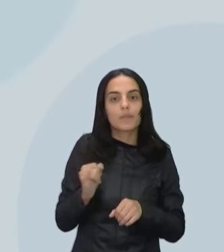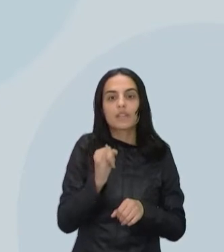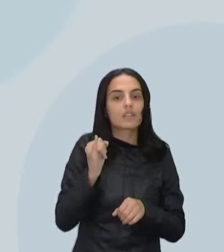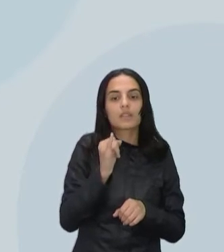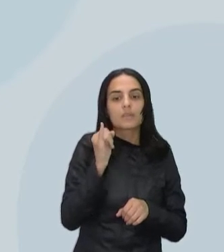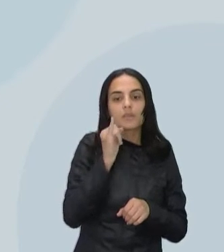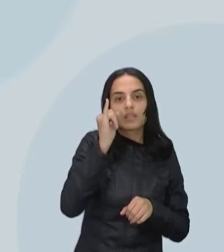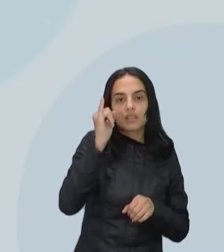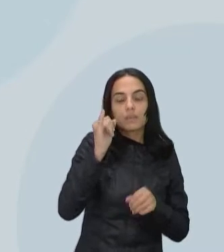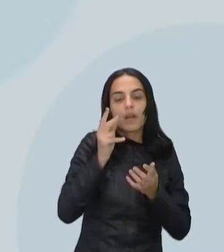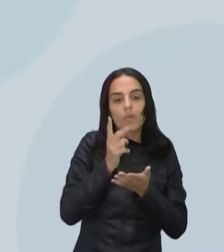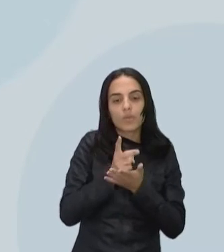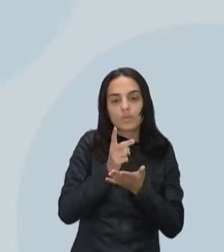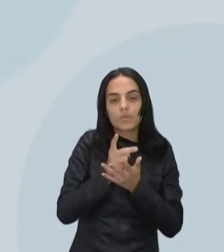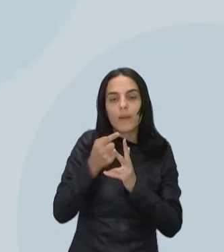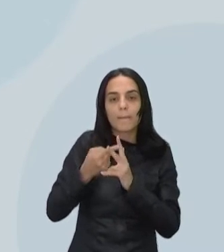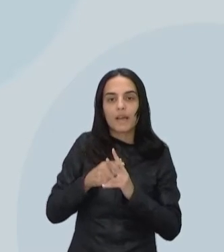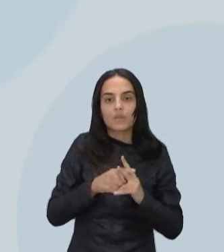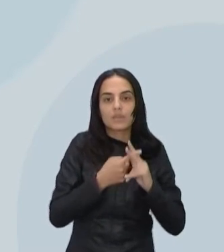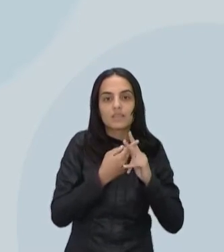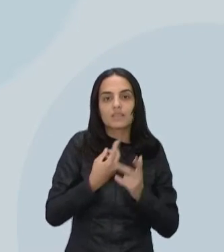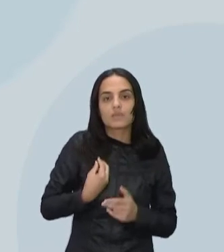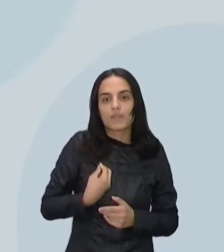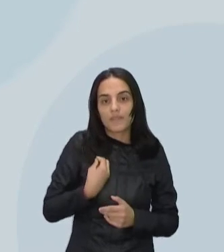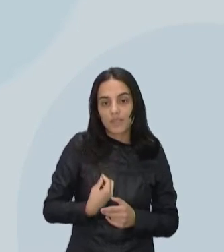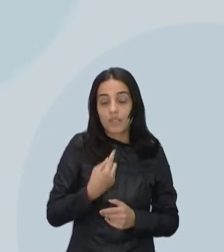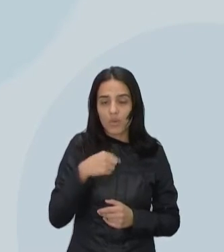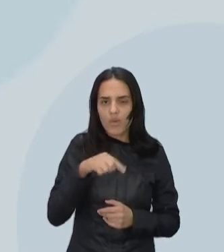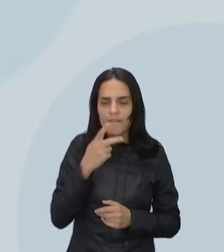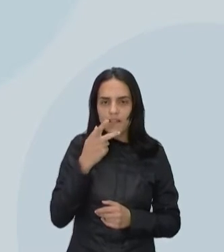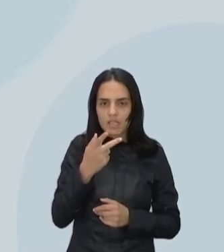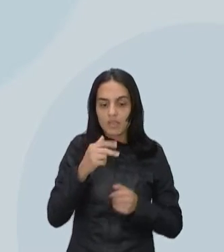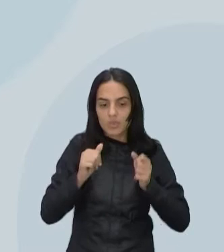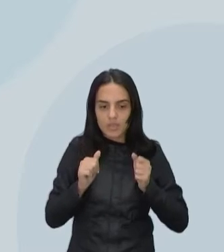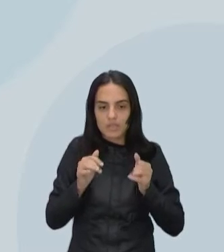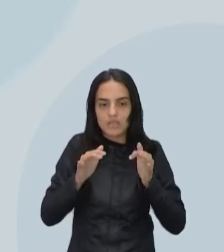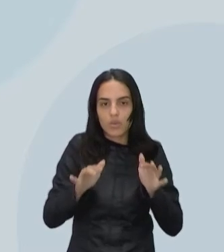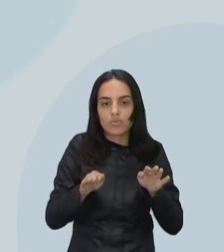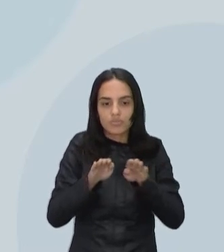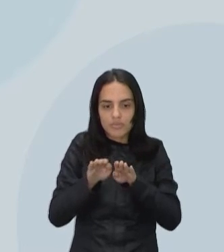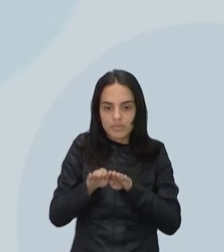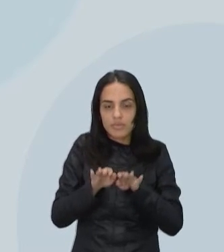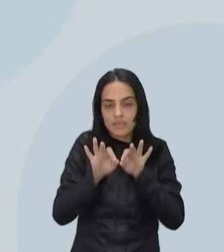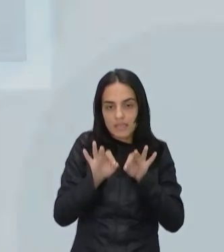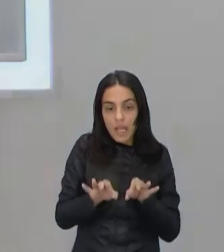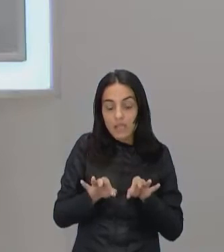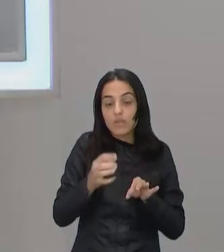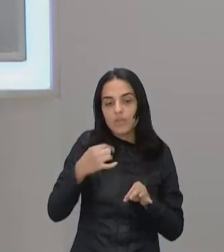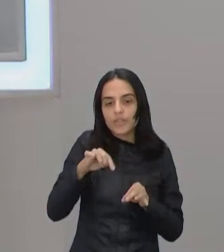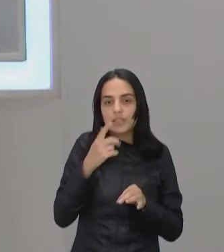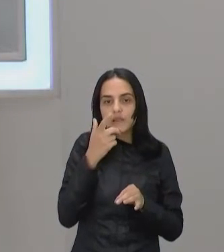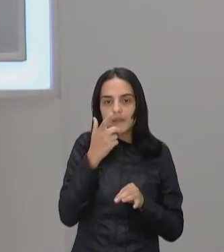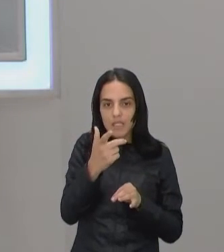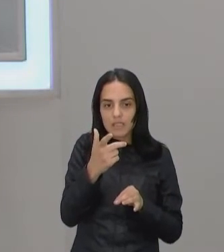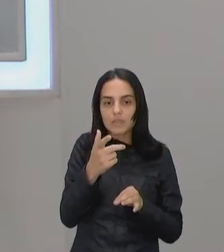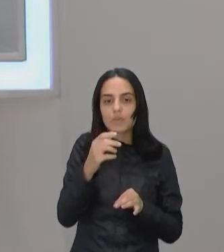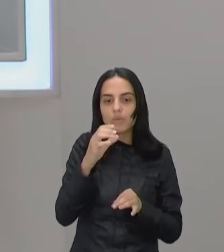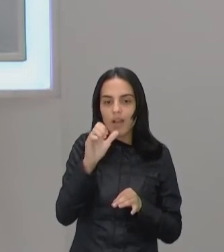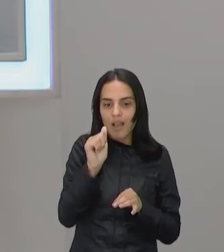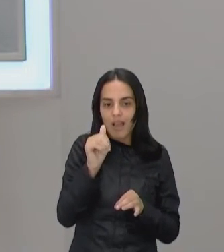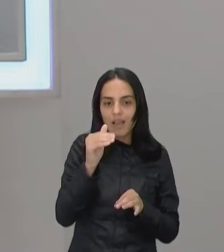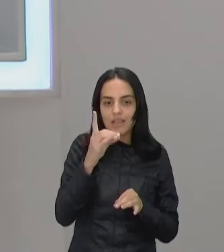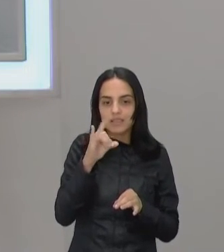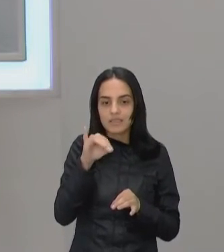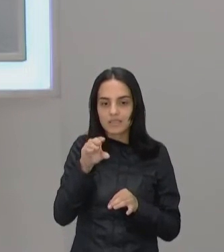fundamental para a manutenção da vida. Quando nós falamos de uma reação de neutralização, nós estamos falando de um ácido e uma base